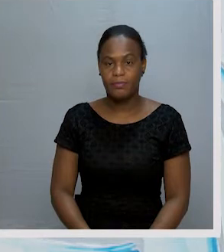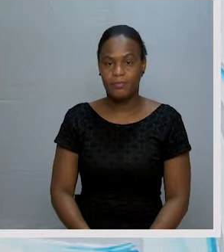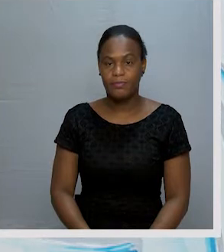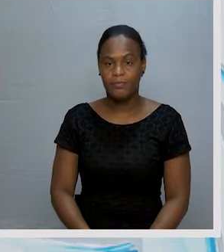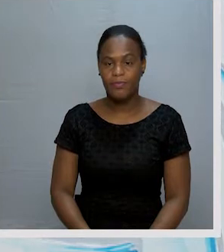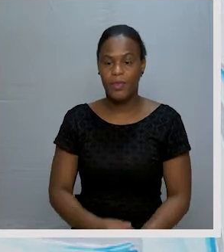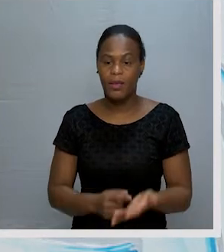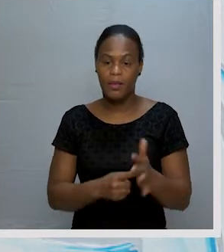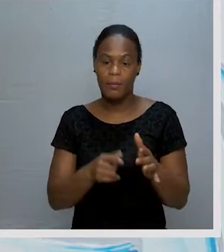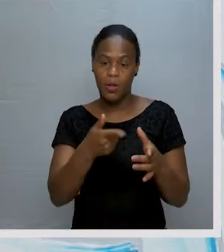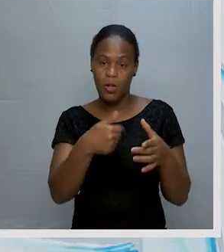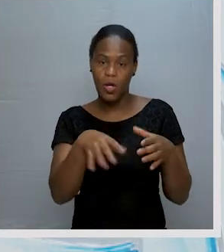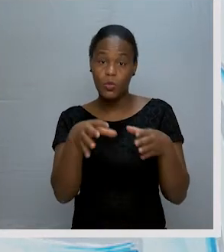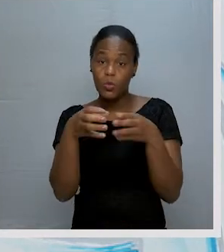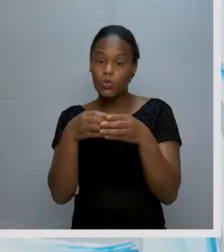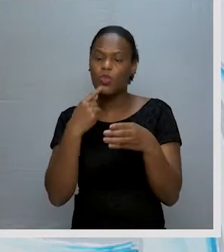Nós temos aqui o nosso conjunto A,